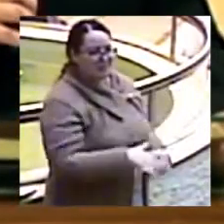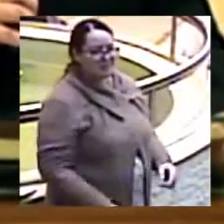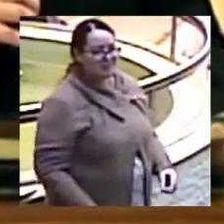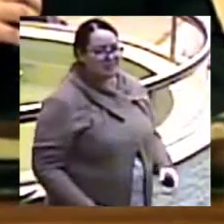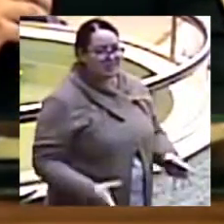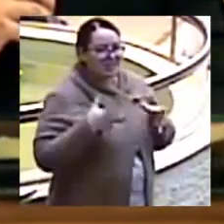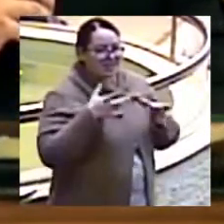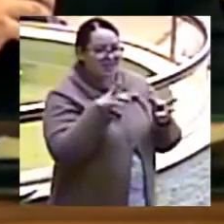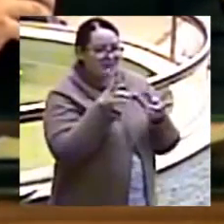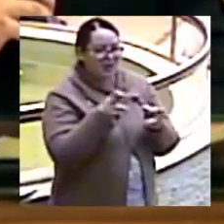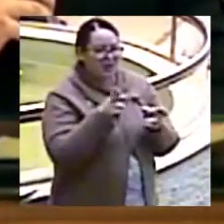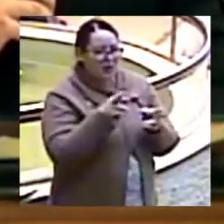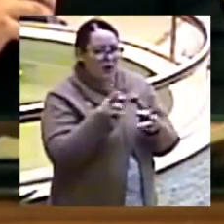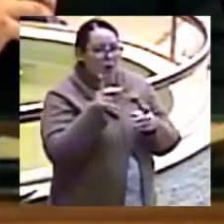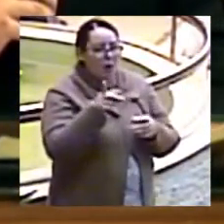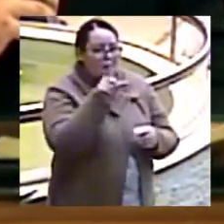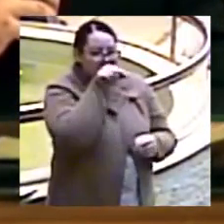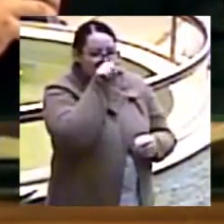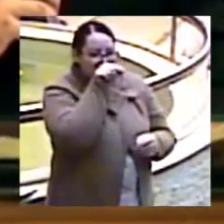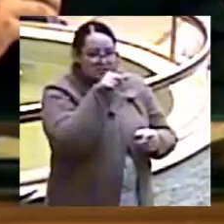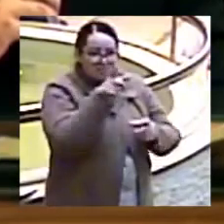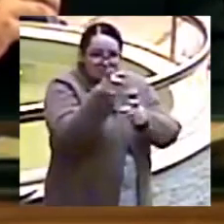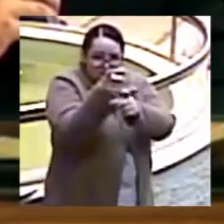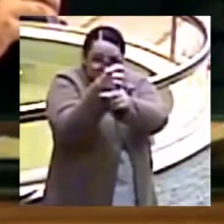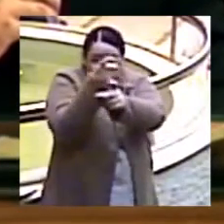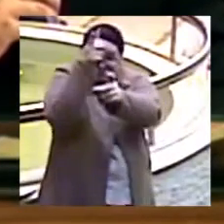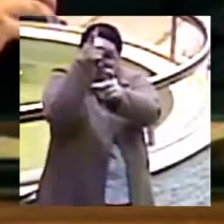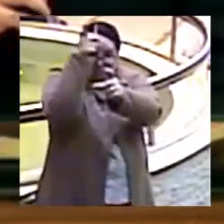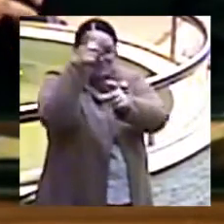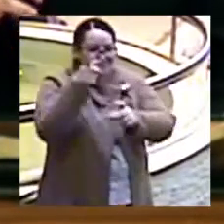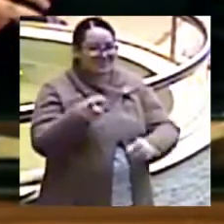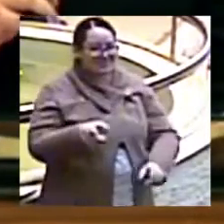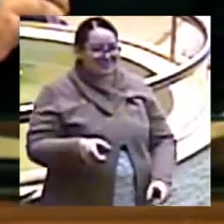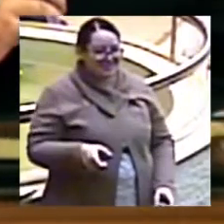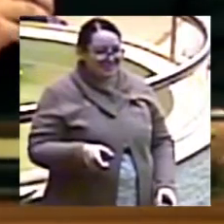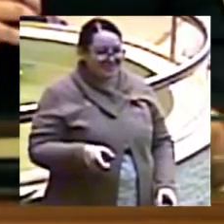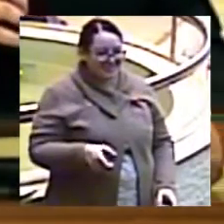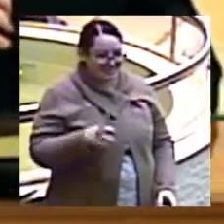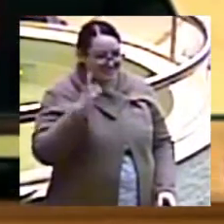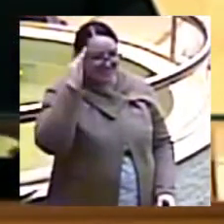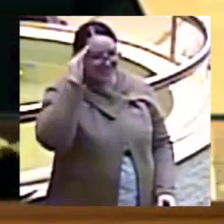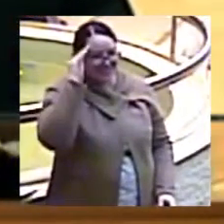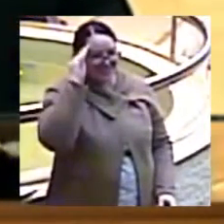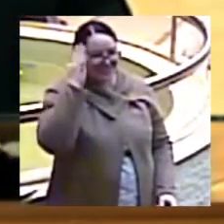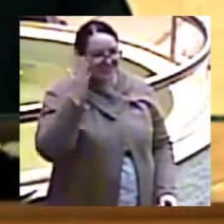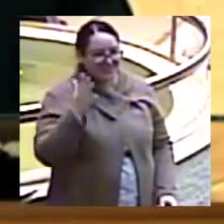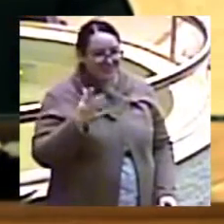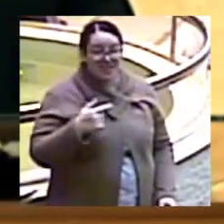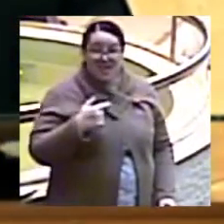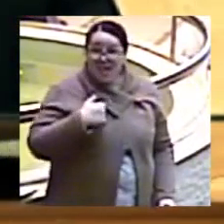corda, para as ocultas dispararem contra os retos de coração.